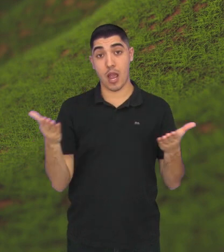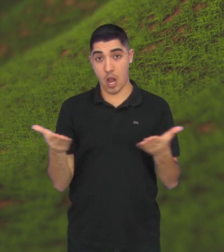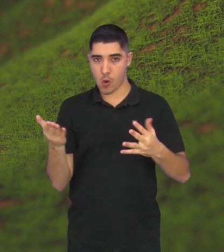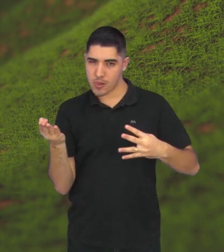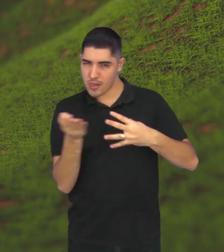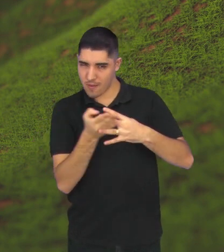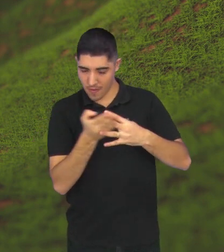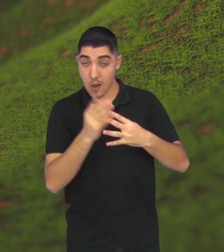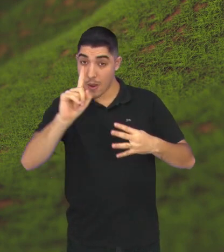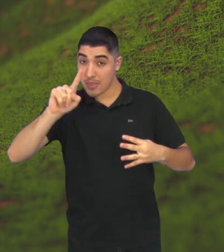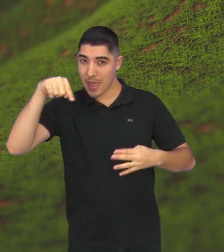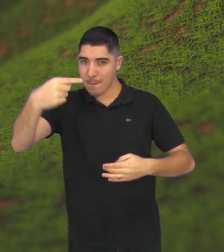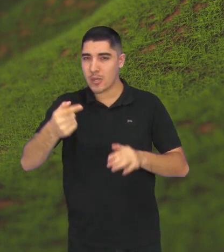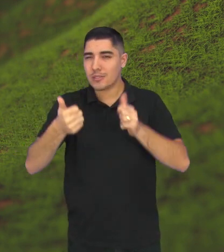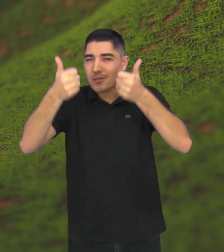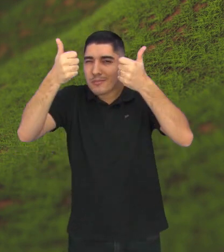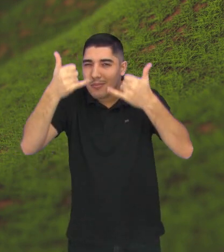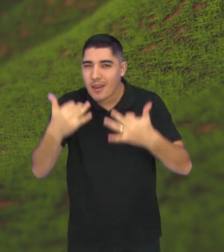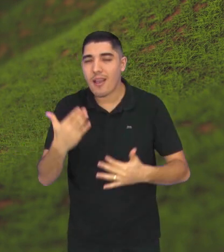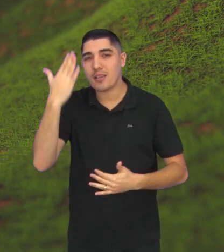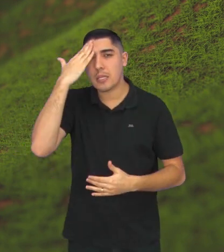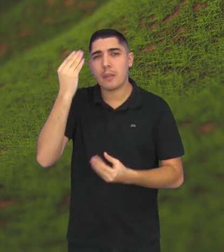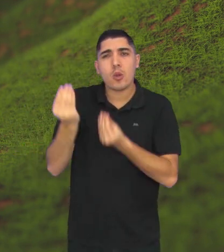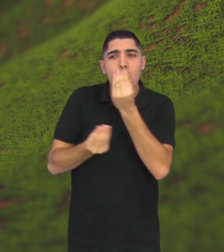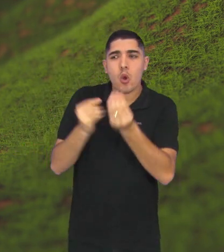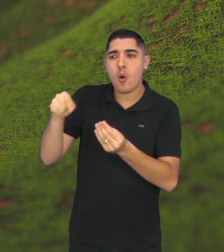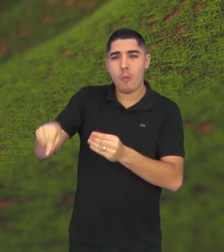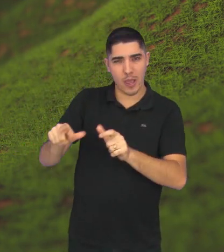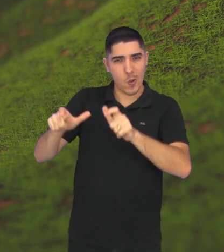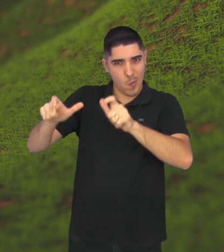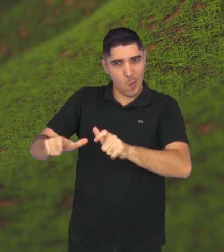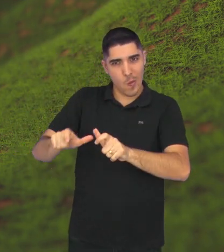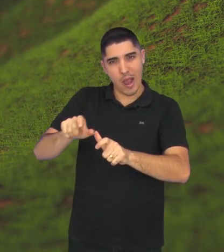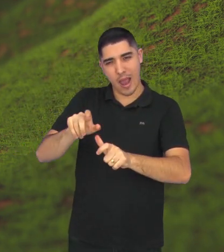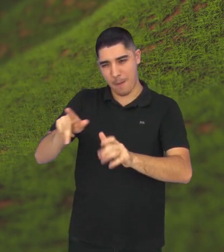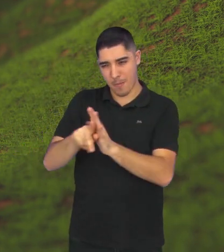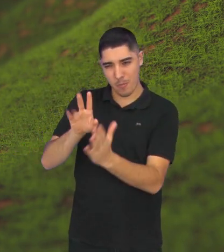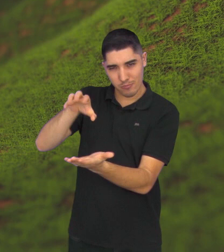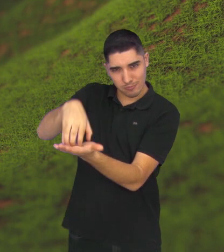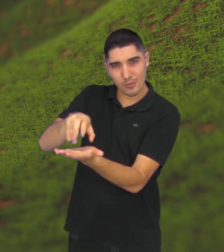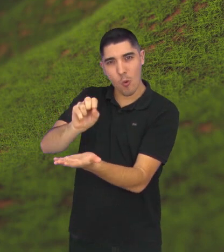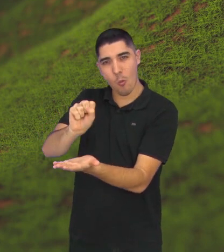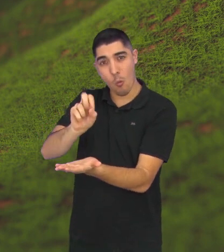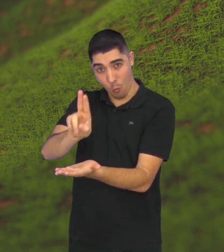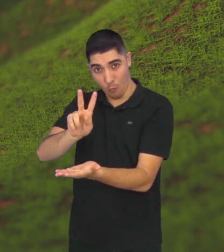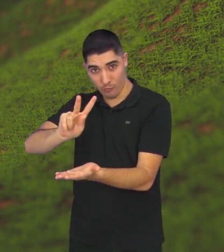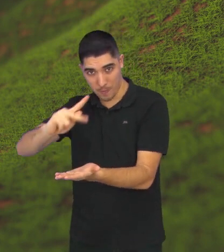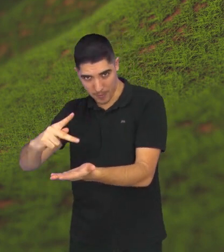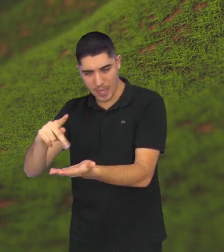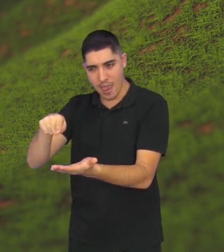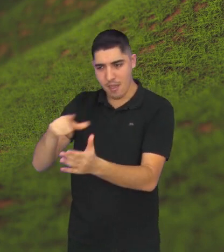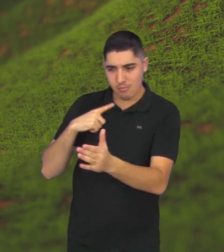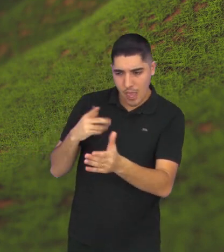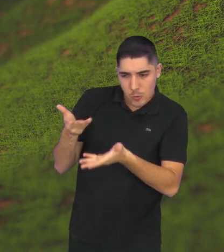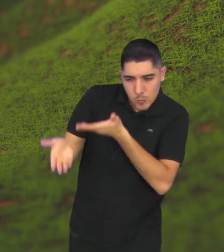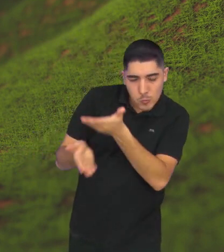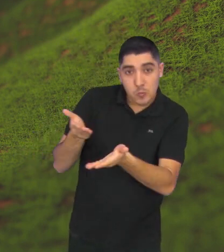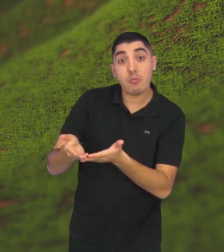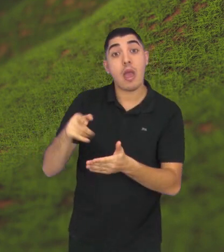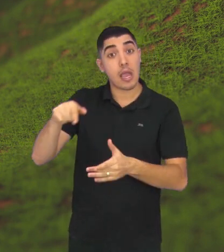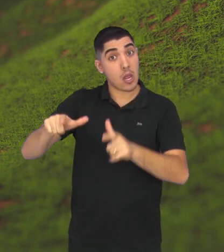vai entender um pouco mais sobre o Centro de Reabilitação de Animais Silvestres da Univap. O espaço